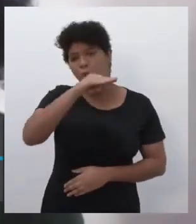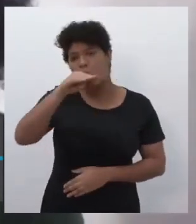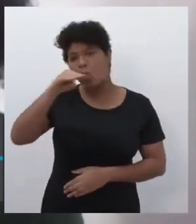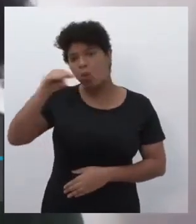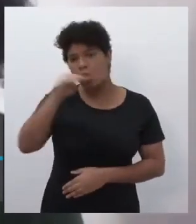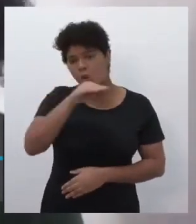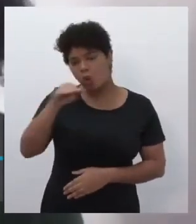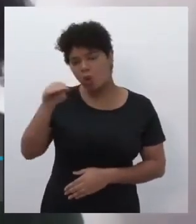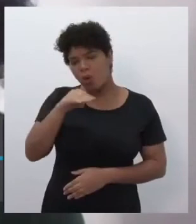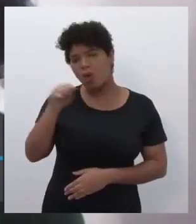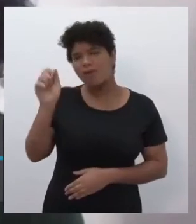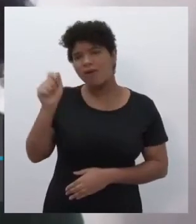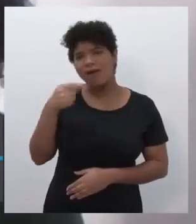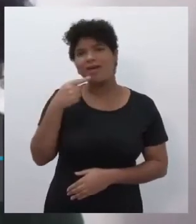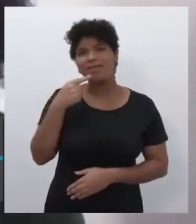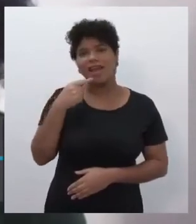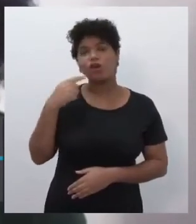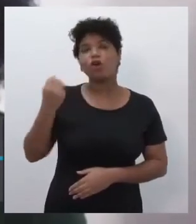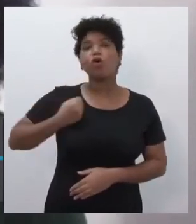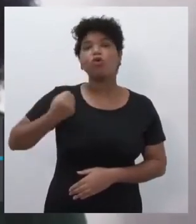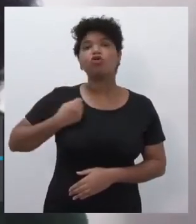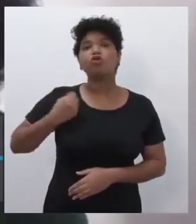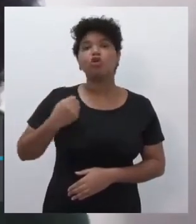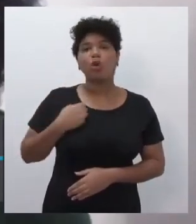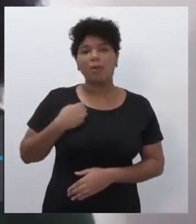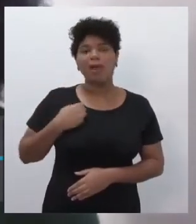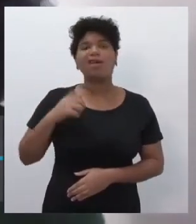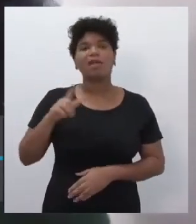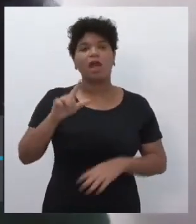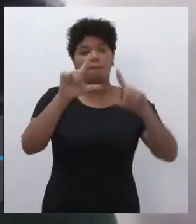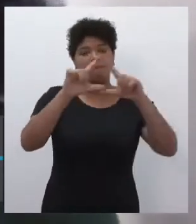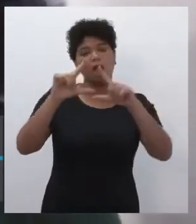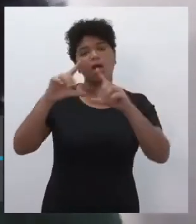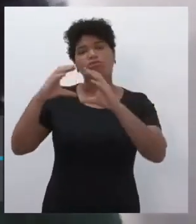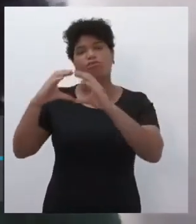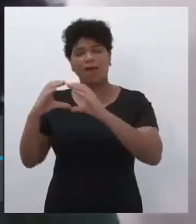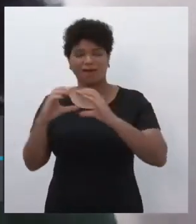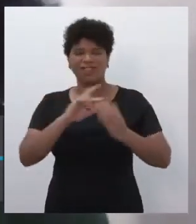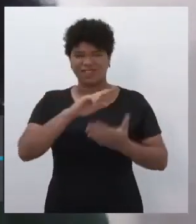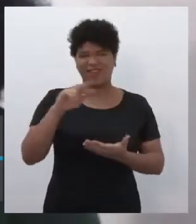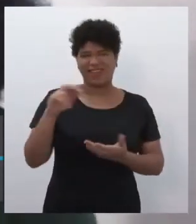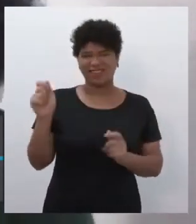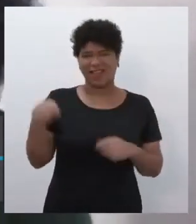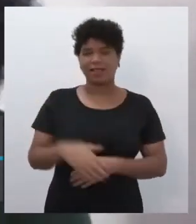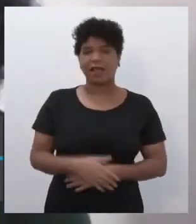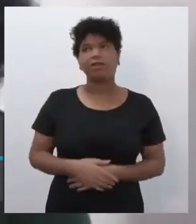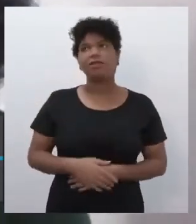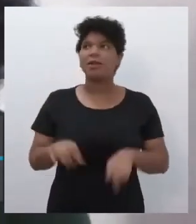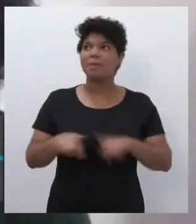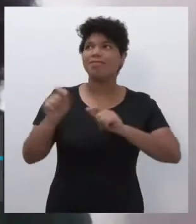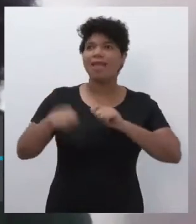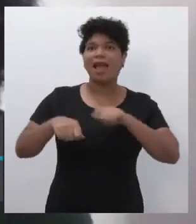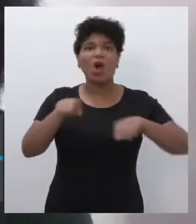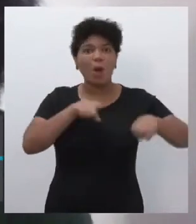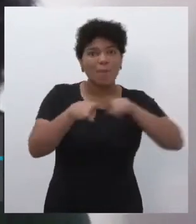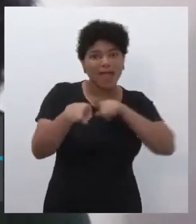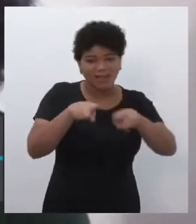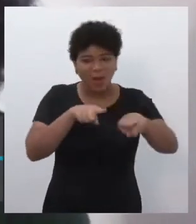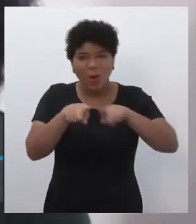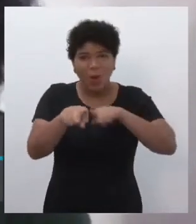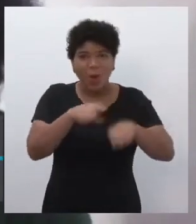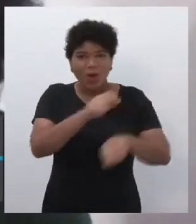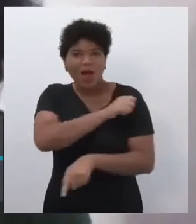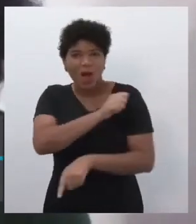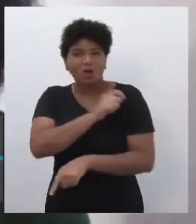Olha só que interessante aí. A professora Maria ia abordar uma competição entre os alunos. A professora